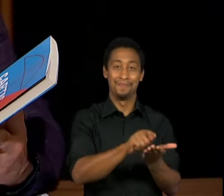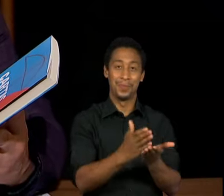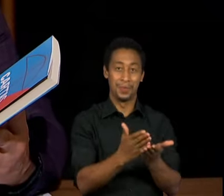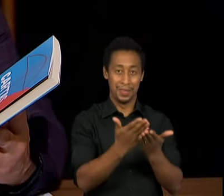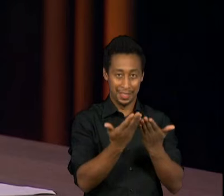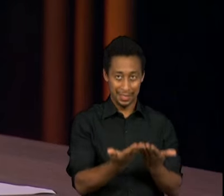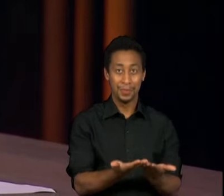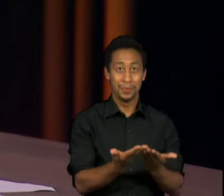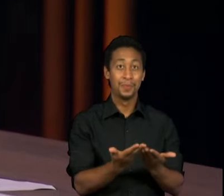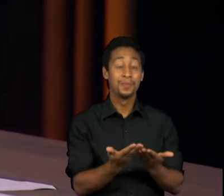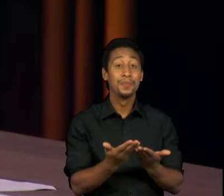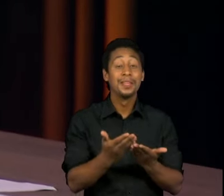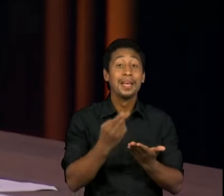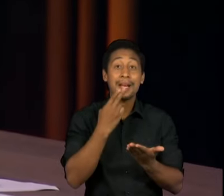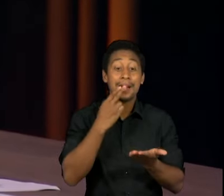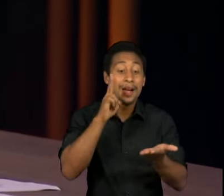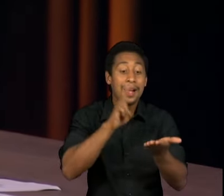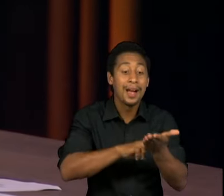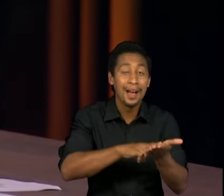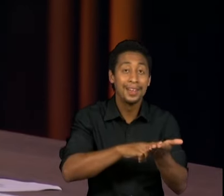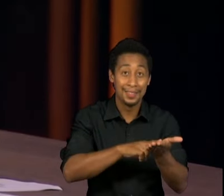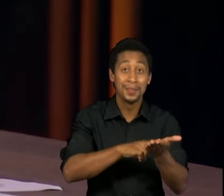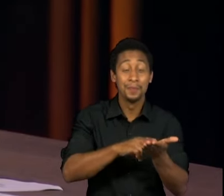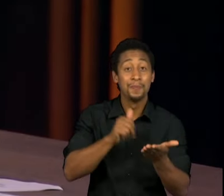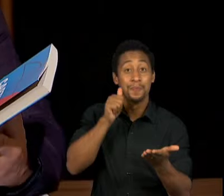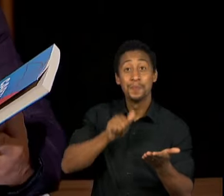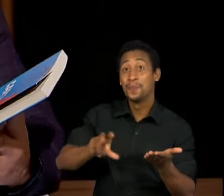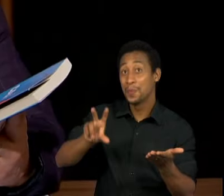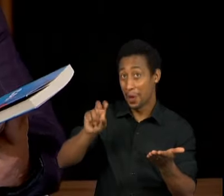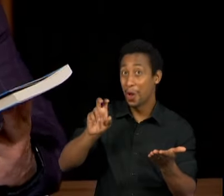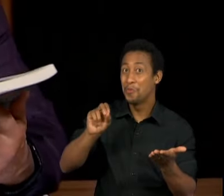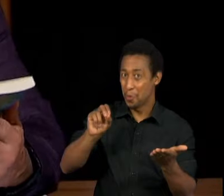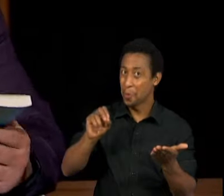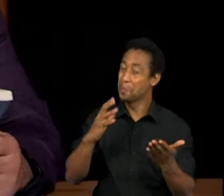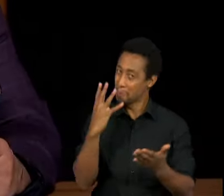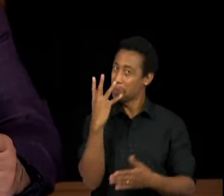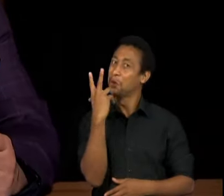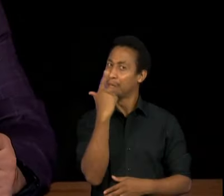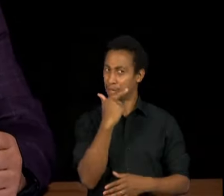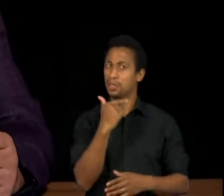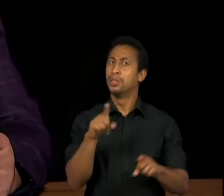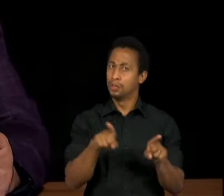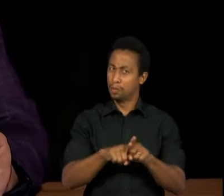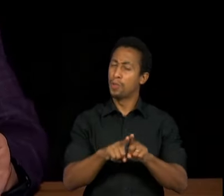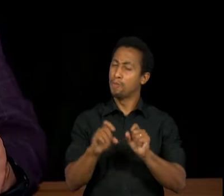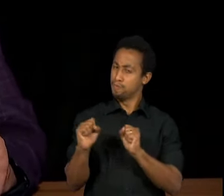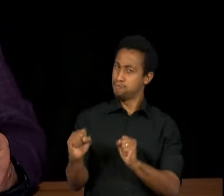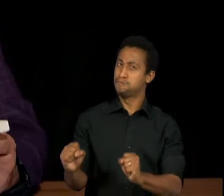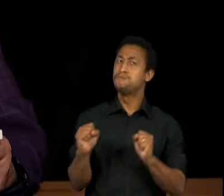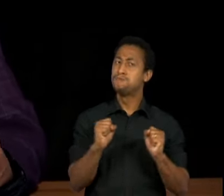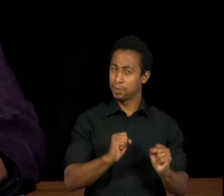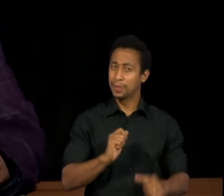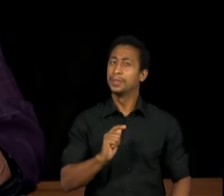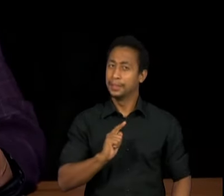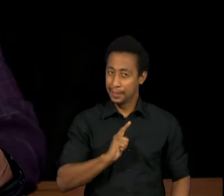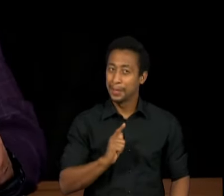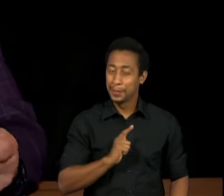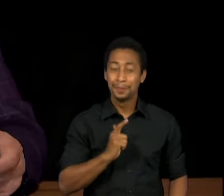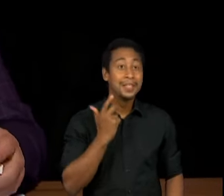avó bonitinha e poderosa a infância da de